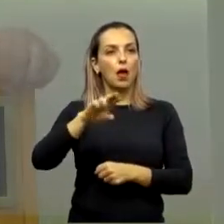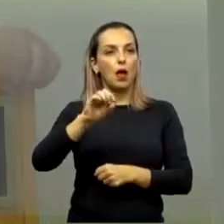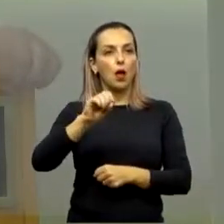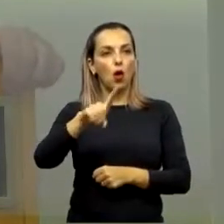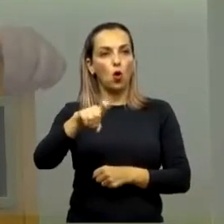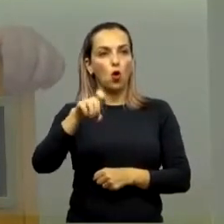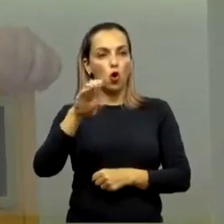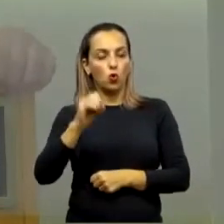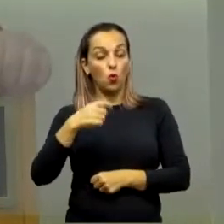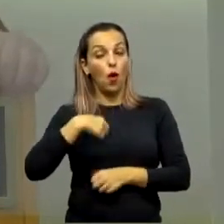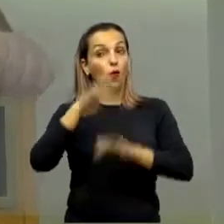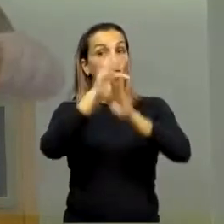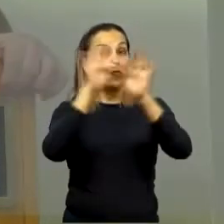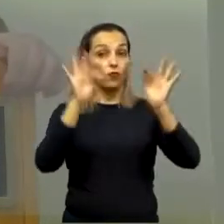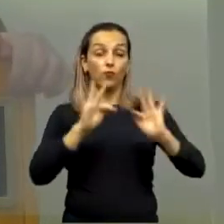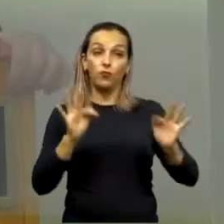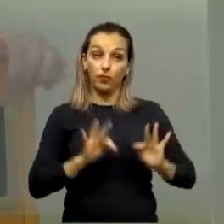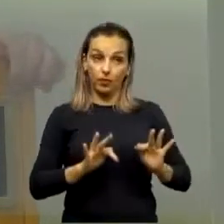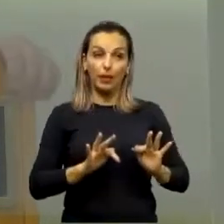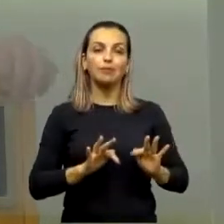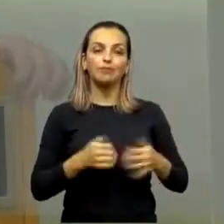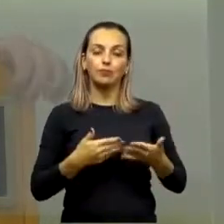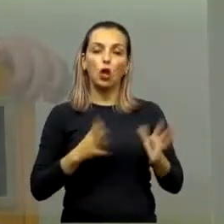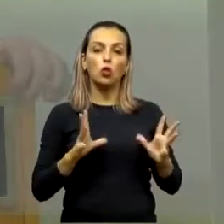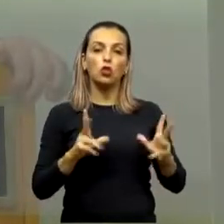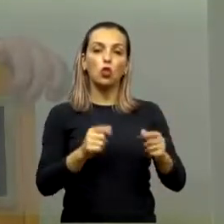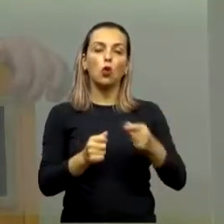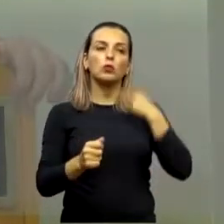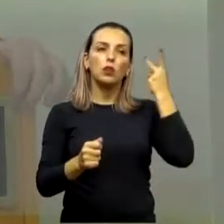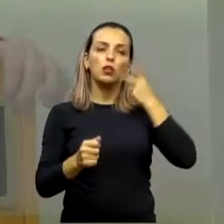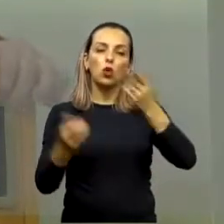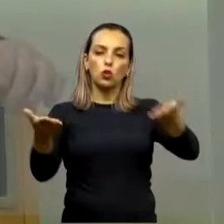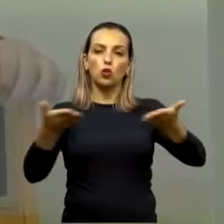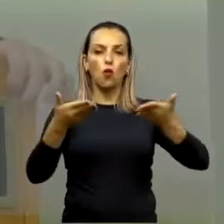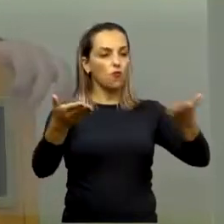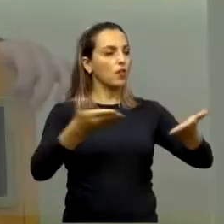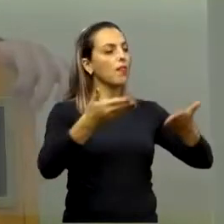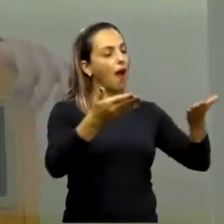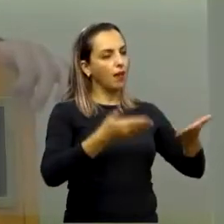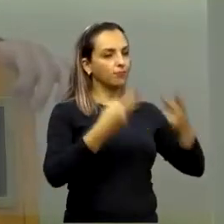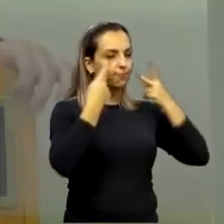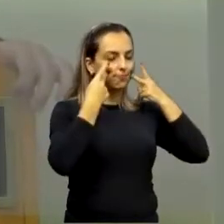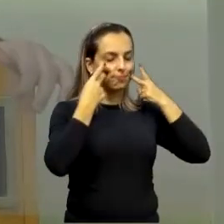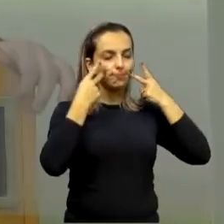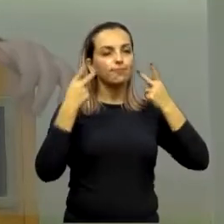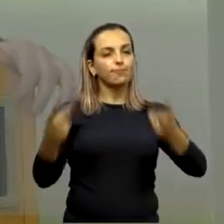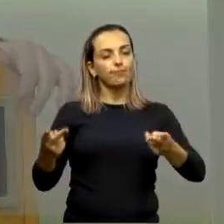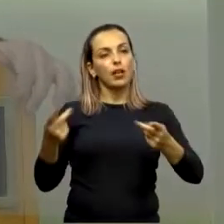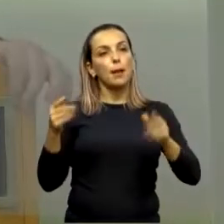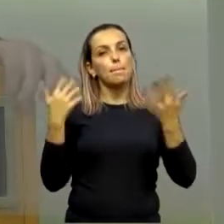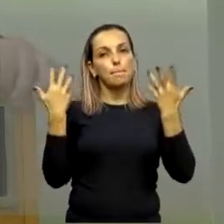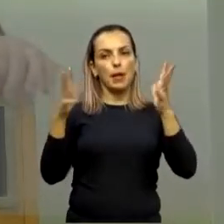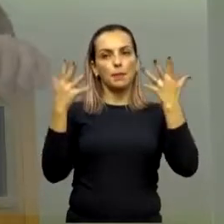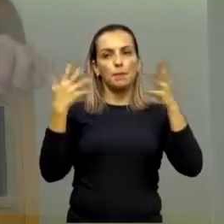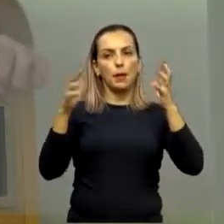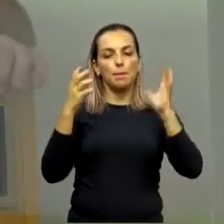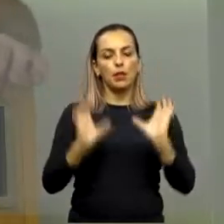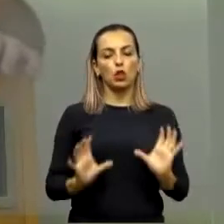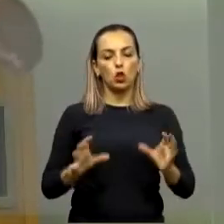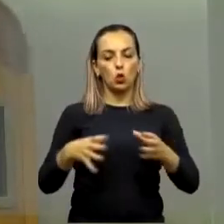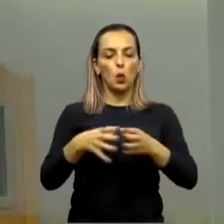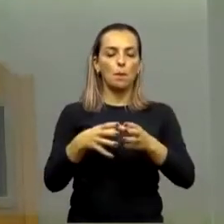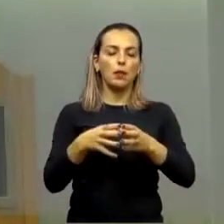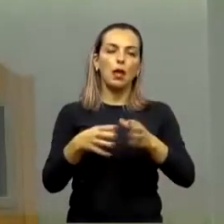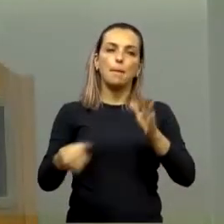fica muito feliz eu queria reforçar aqui o convite para todos os vereadores para vereadores e queria parabenizar muito a comunidade é do